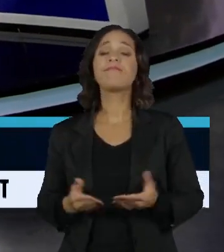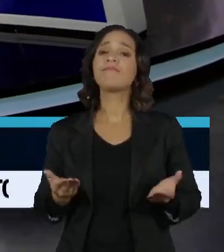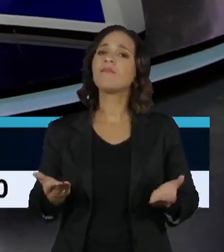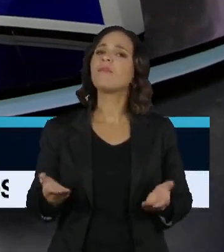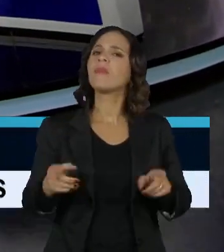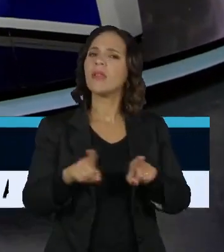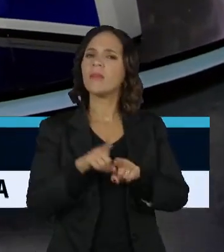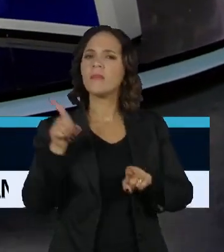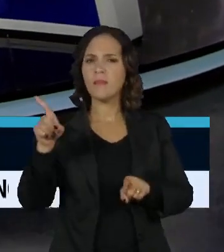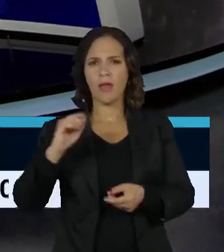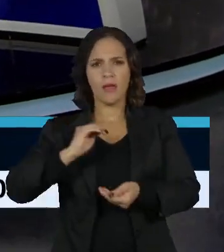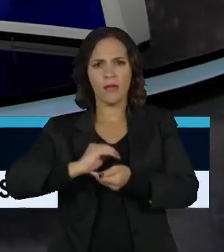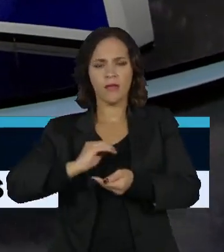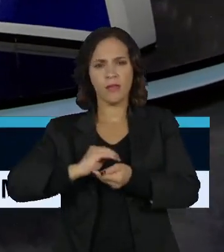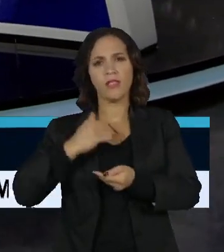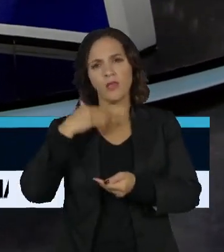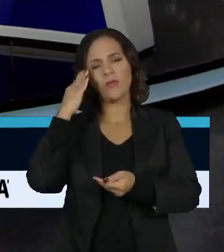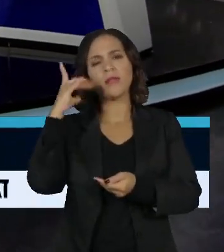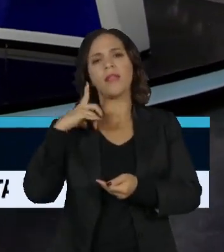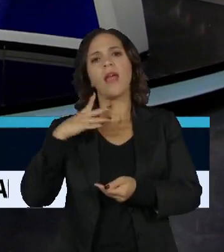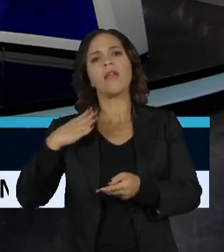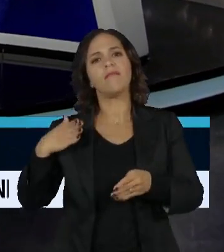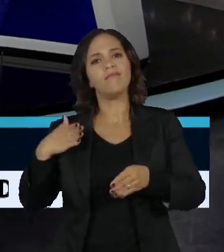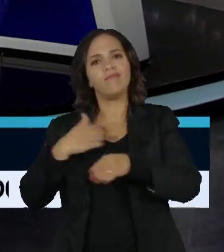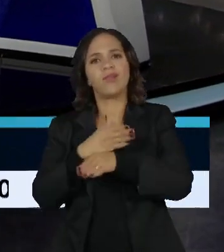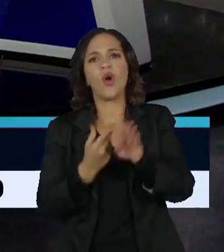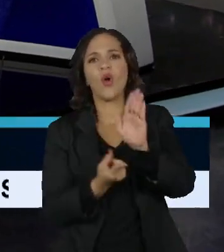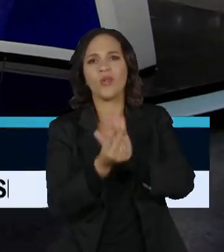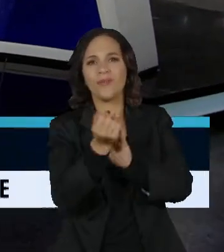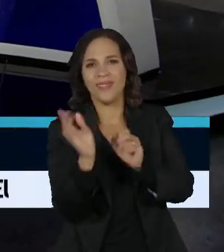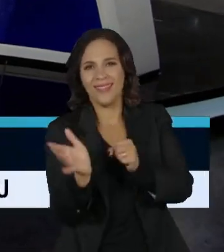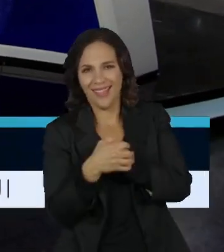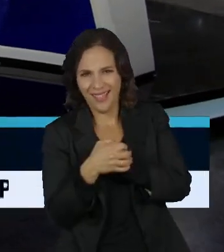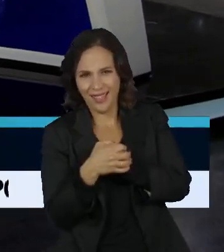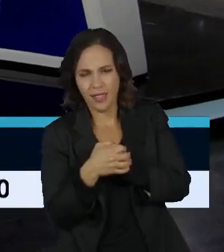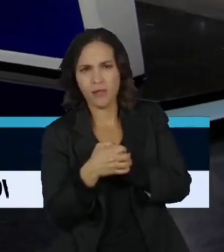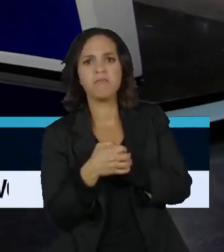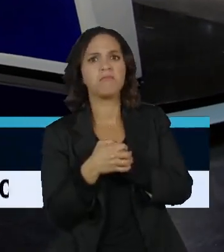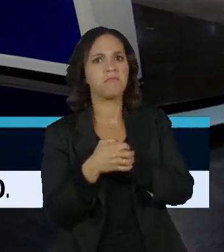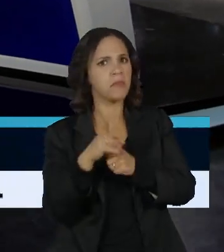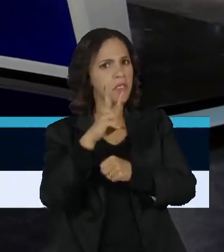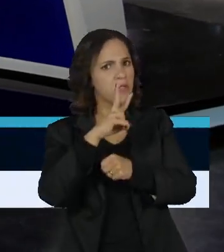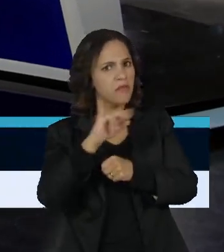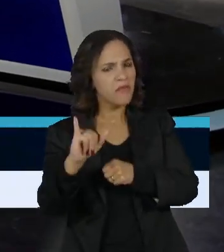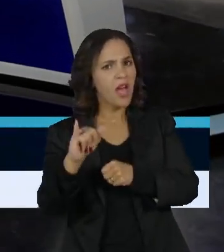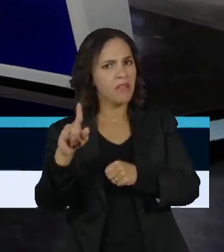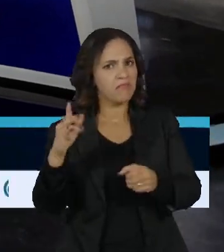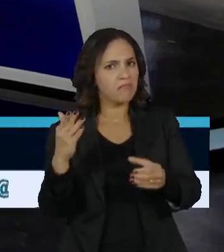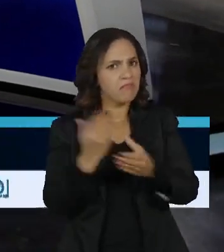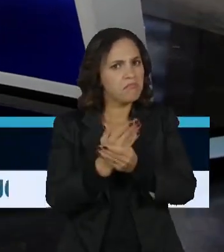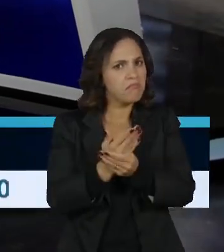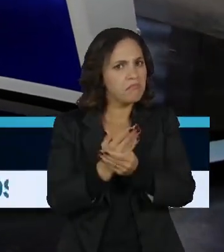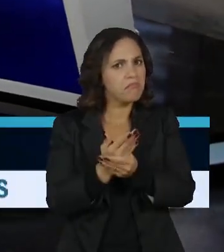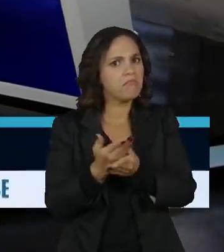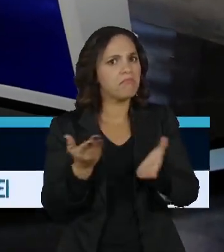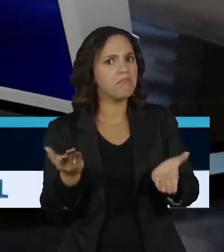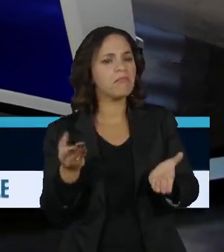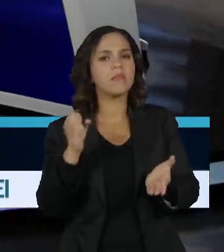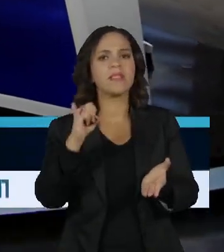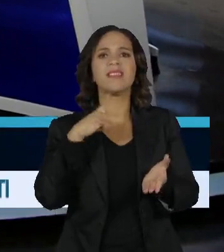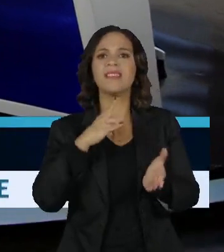que o Supremo interferiu nas emendas de relator, o chamado orçamento secreto, né? Deve haver judicialização também das